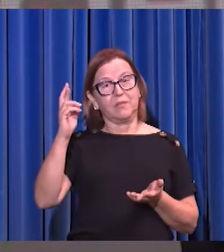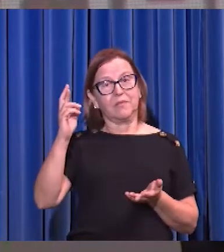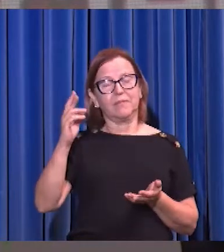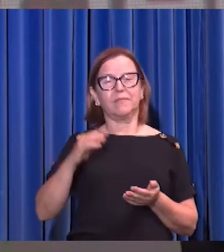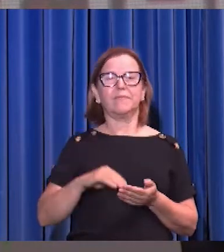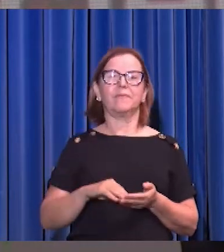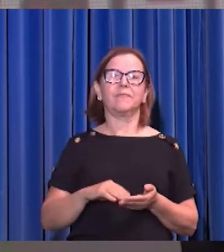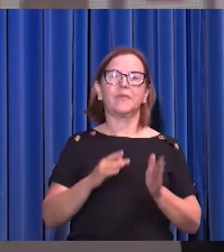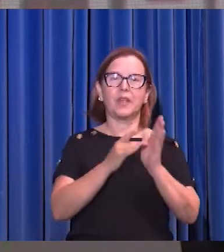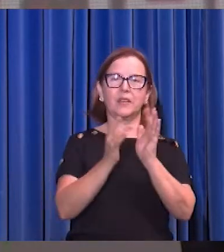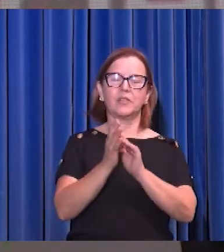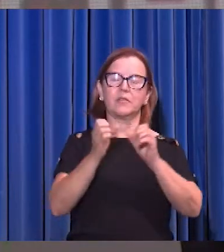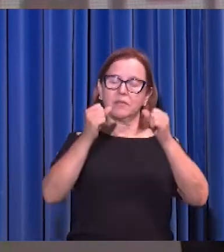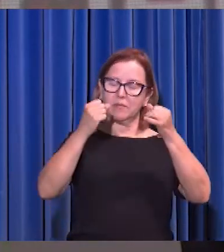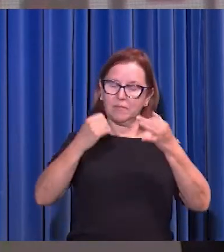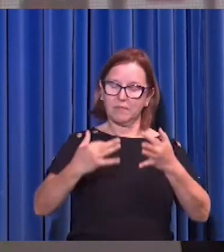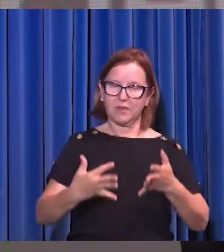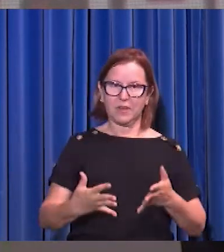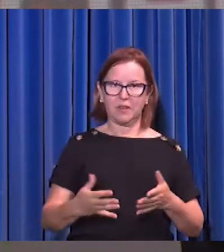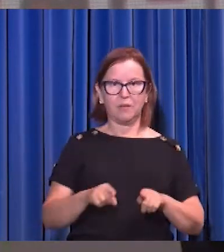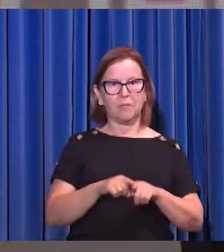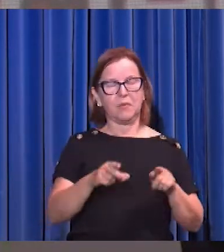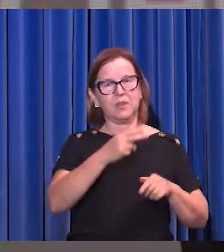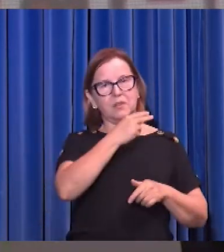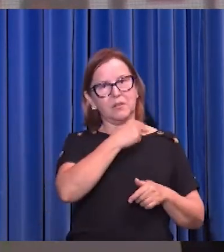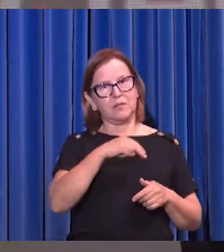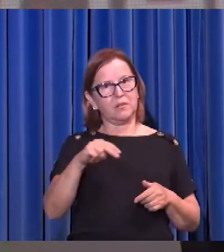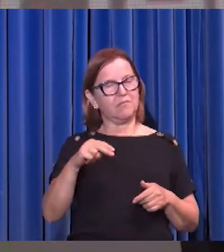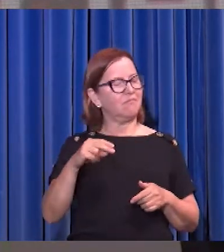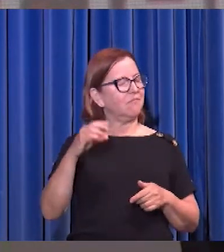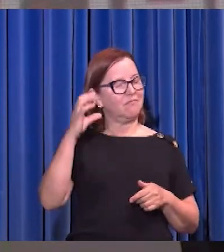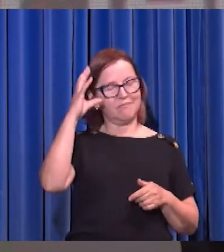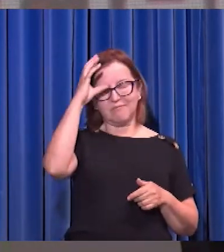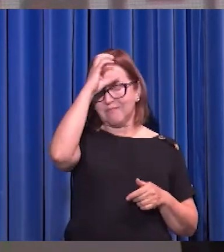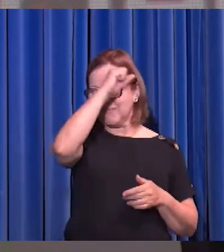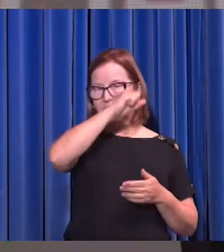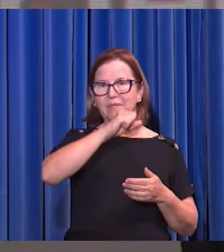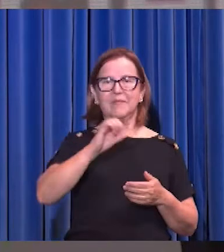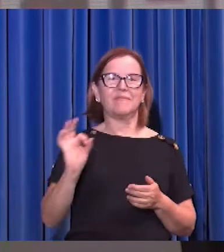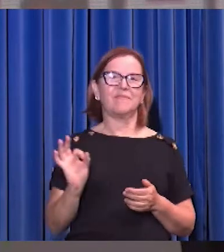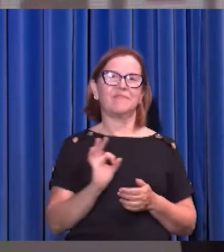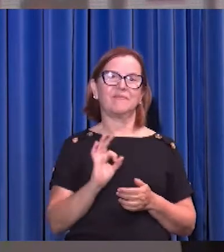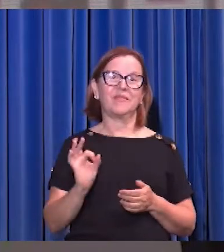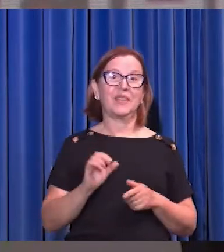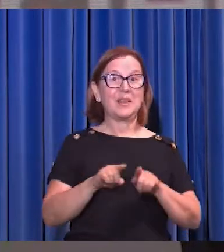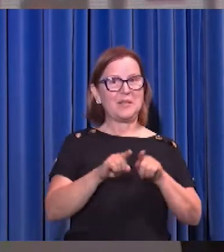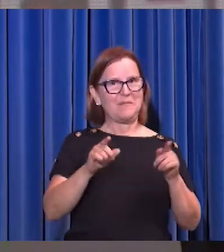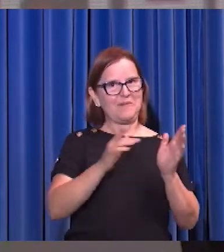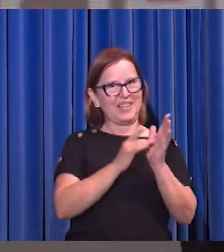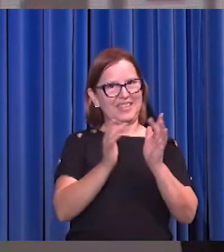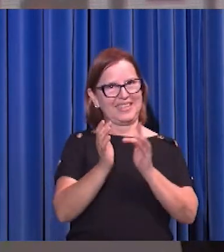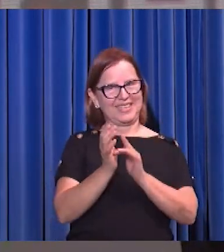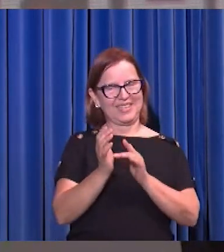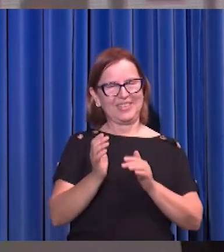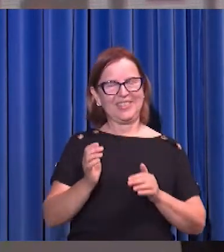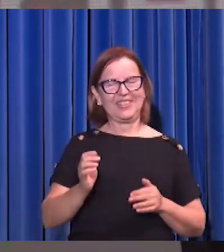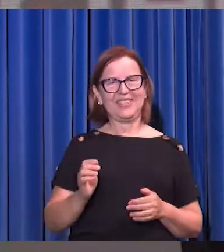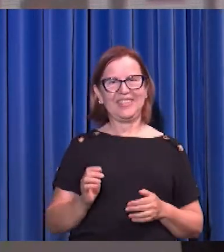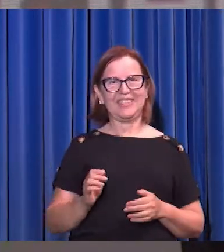Então Jesus explicava, mas Nicodemos não compreendia. Mas Jesus, como ele tem